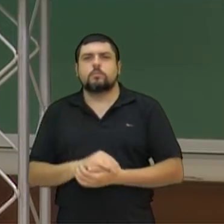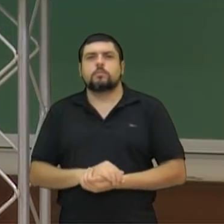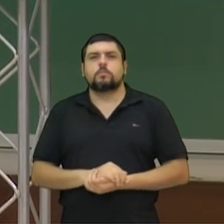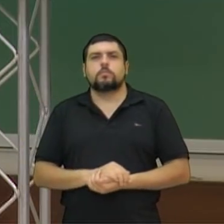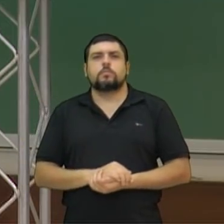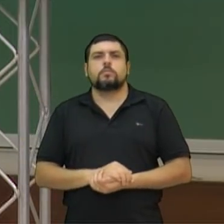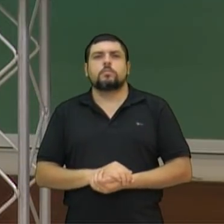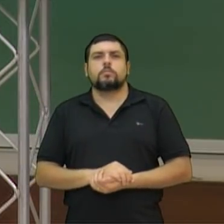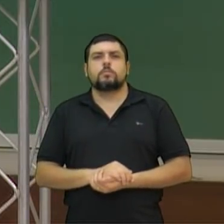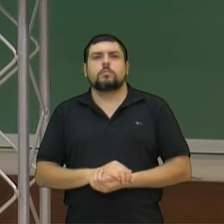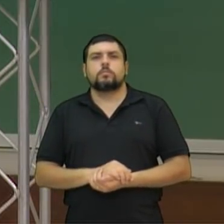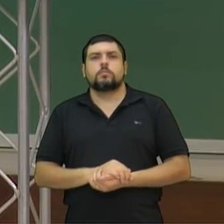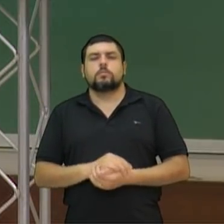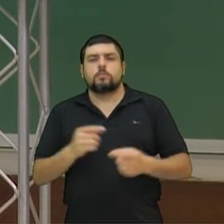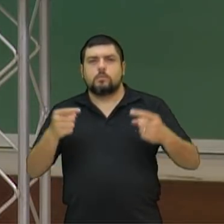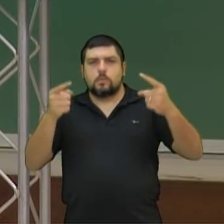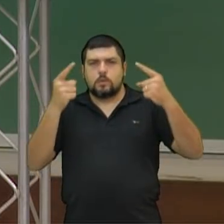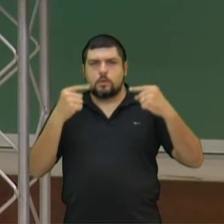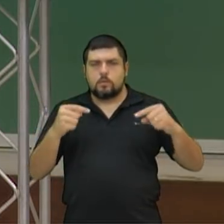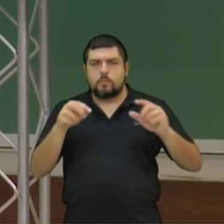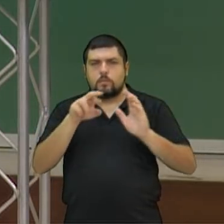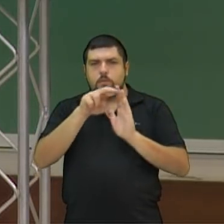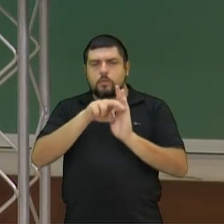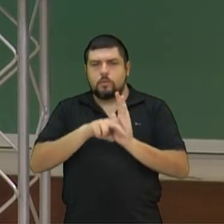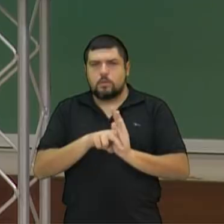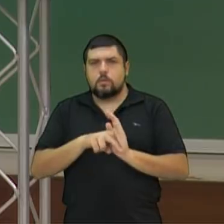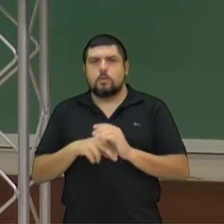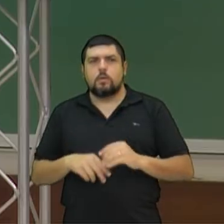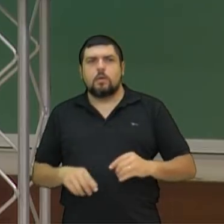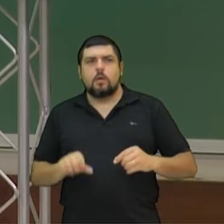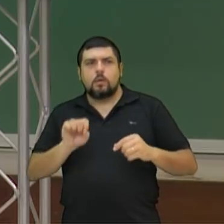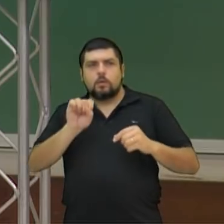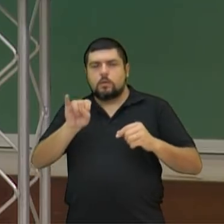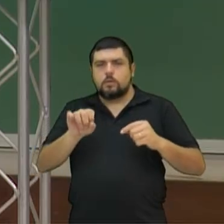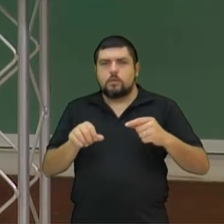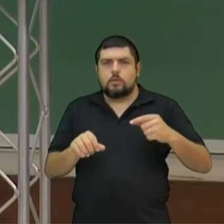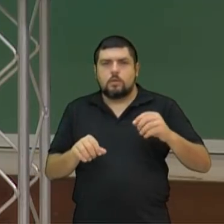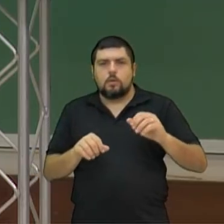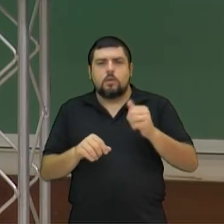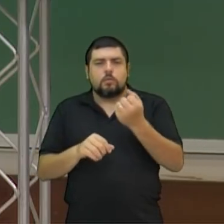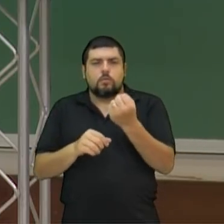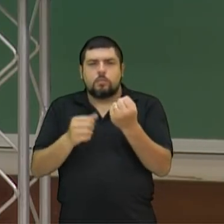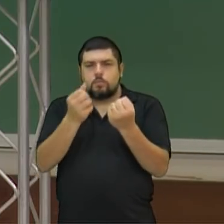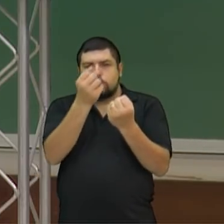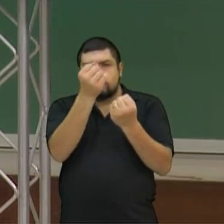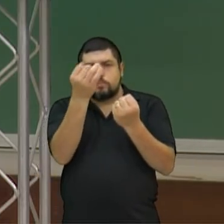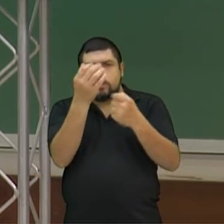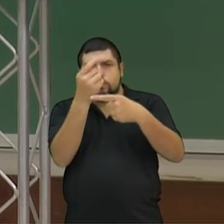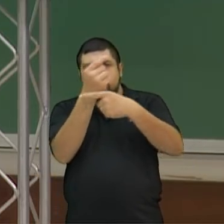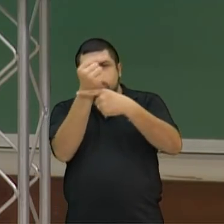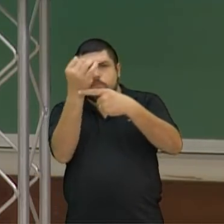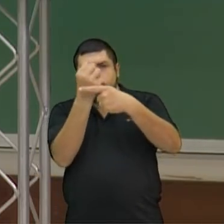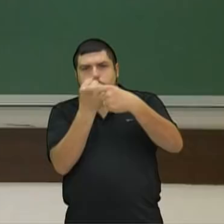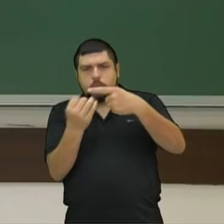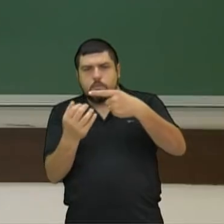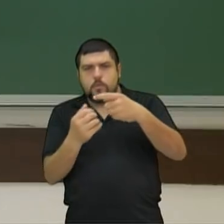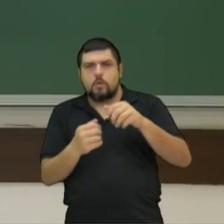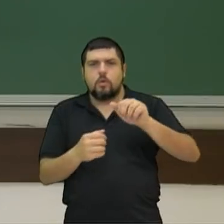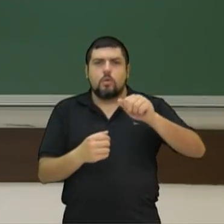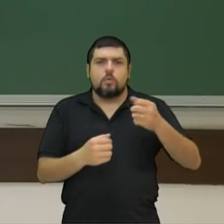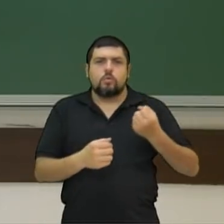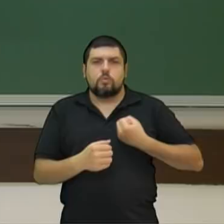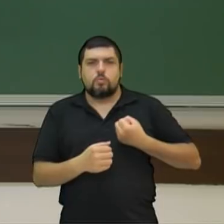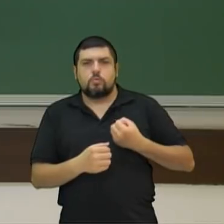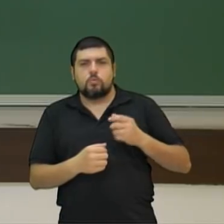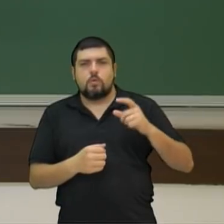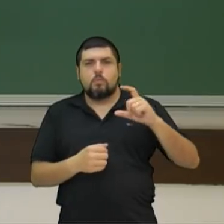propriedade são expoentes fracionários, tá? Se o expoente é uma fração, então isso seria uma raiz. Raiz